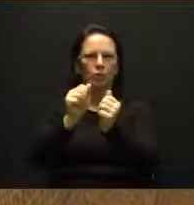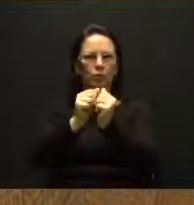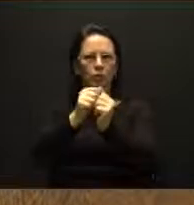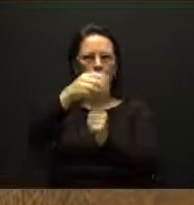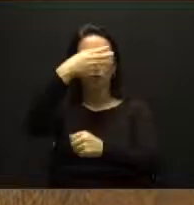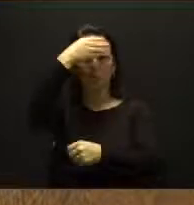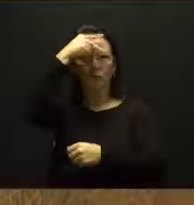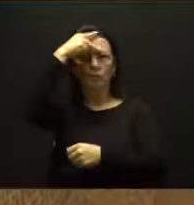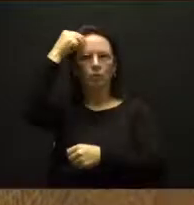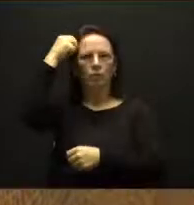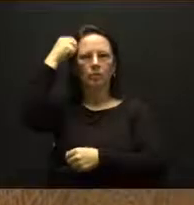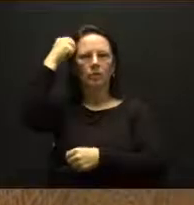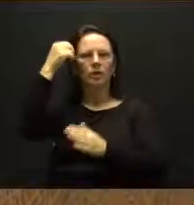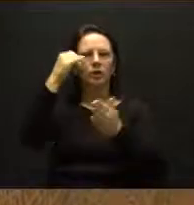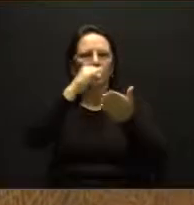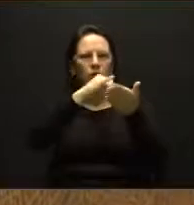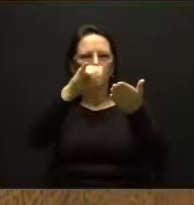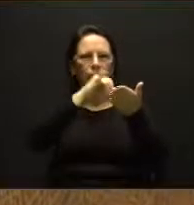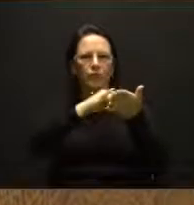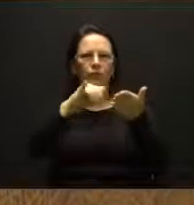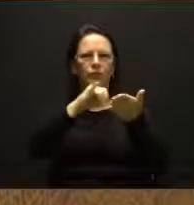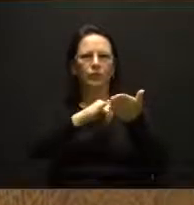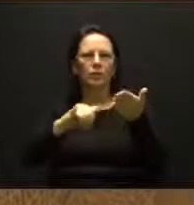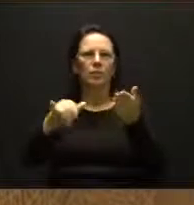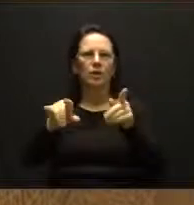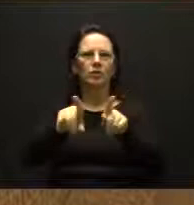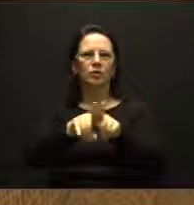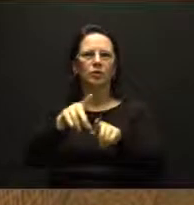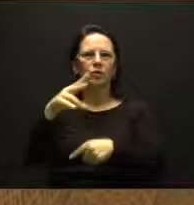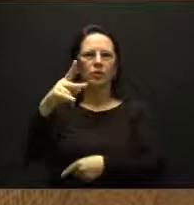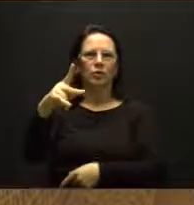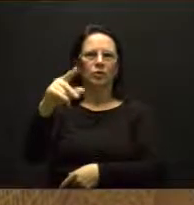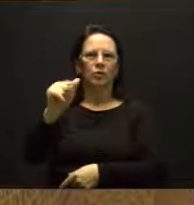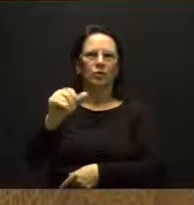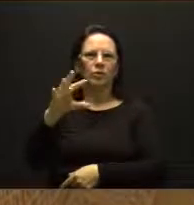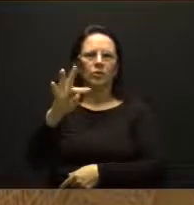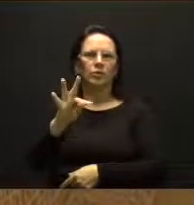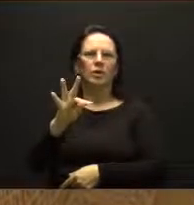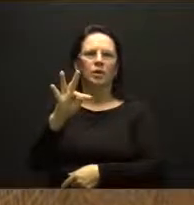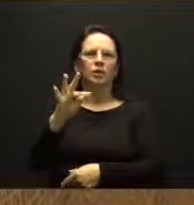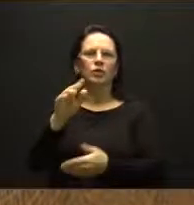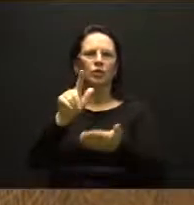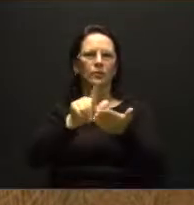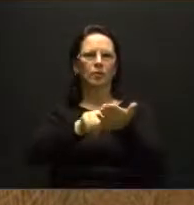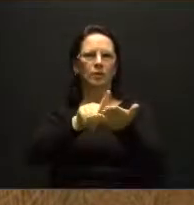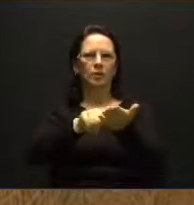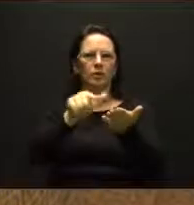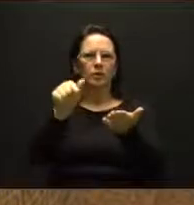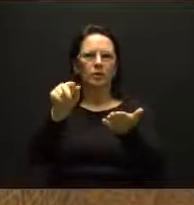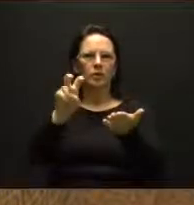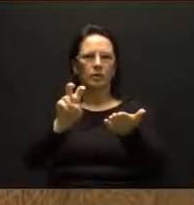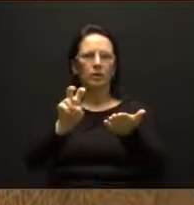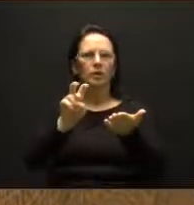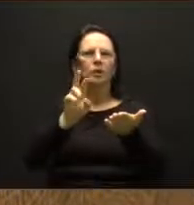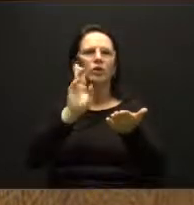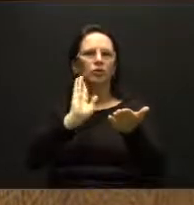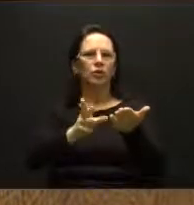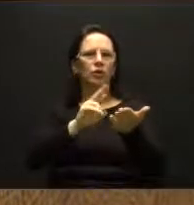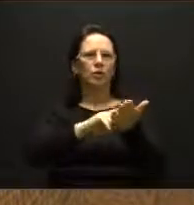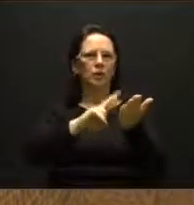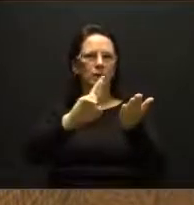informações quanto à dívida atividades do pat foi a 75 escondido as folhas 83